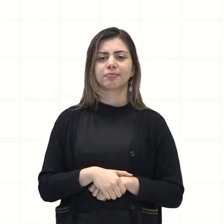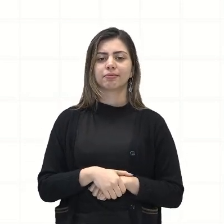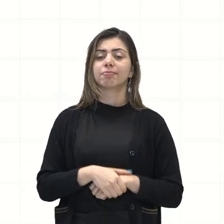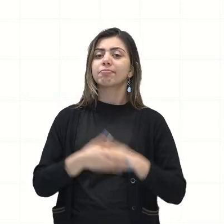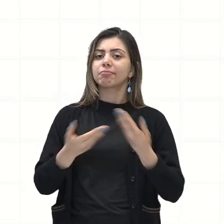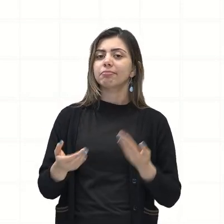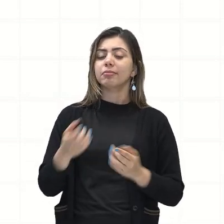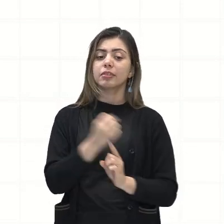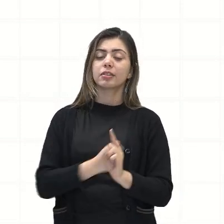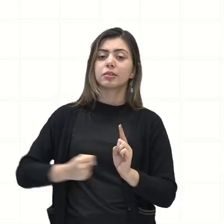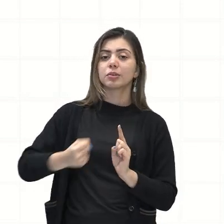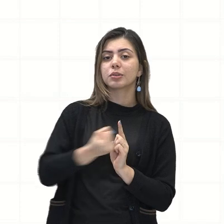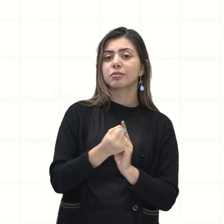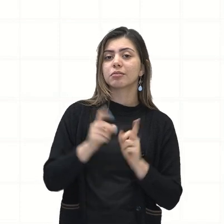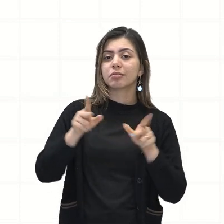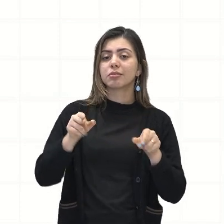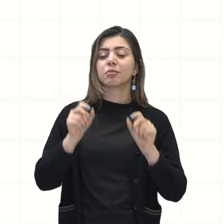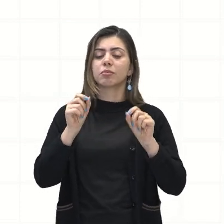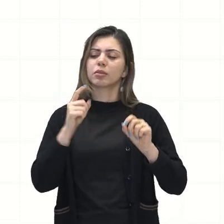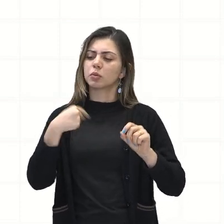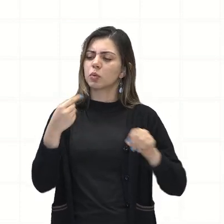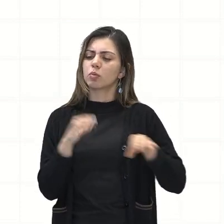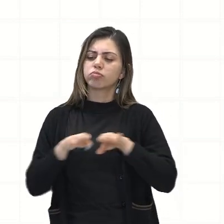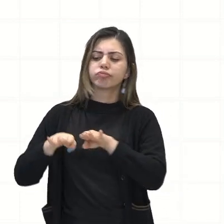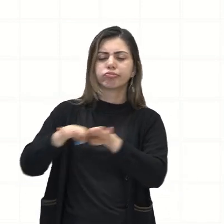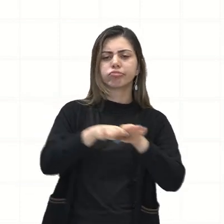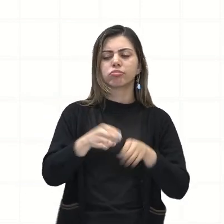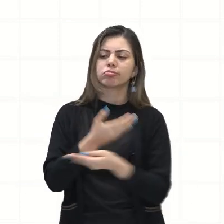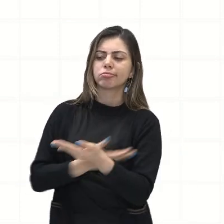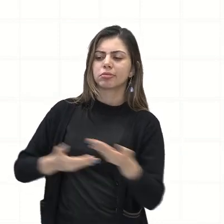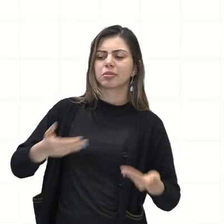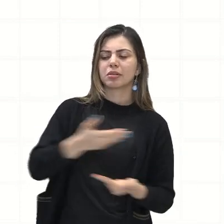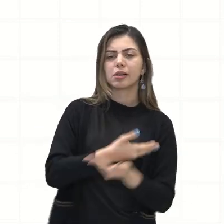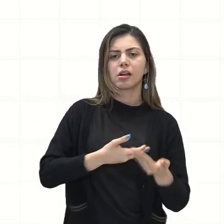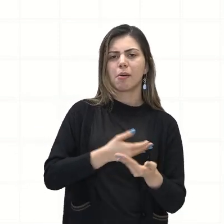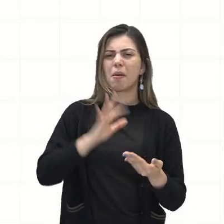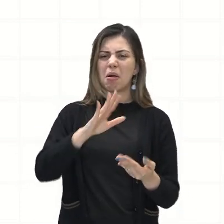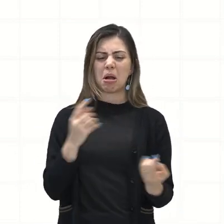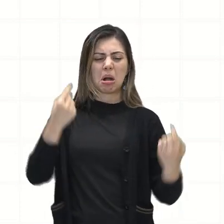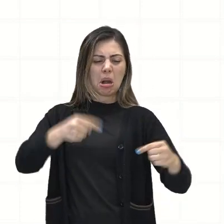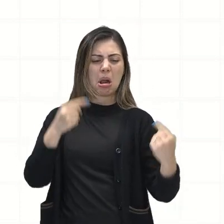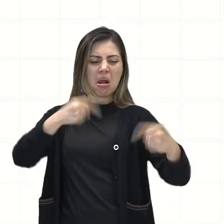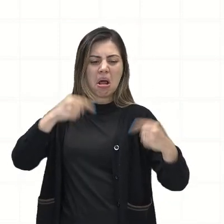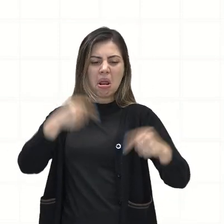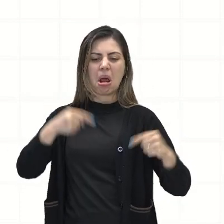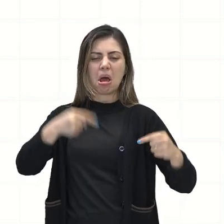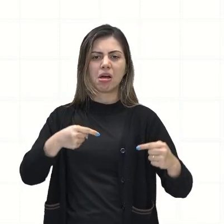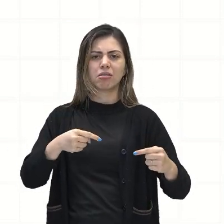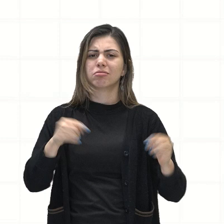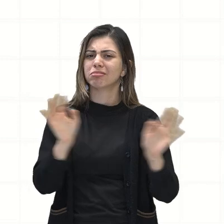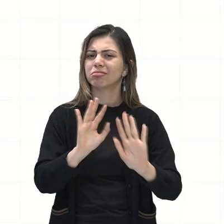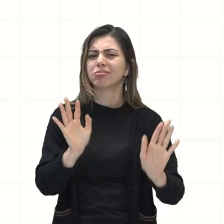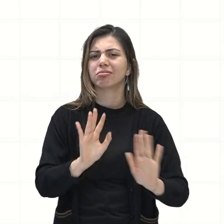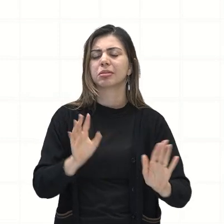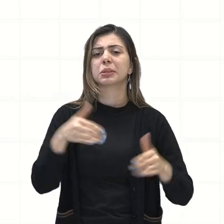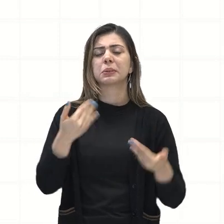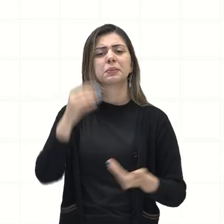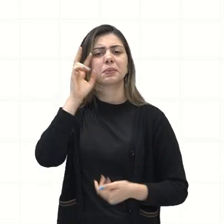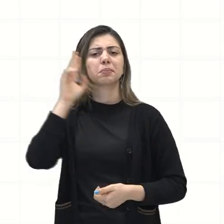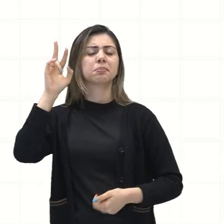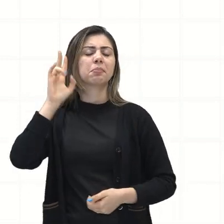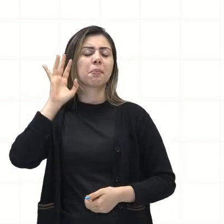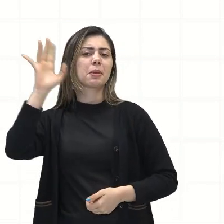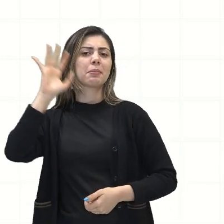Do comum, da comunhão de todos, e não do combate excessivo. Imagina só, se todos